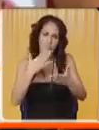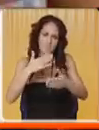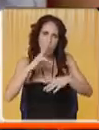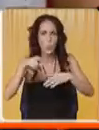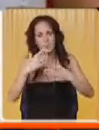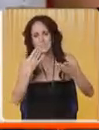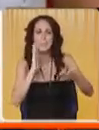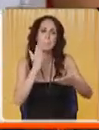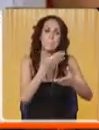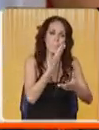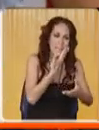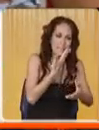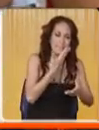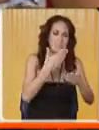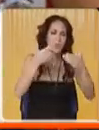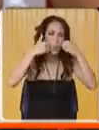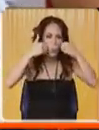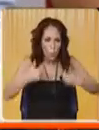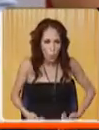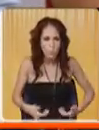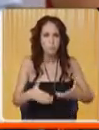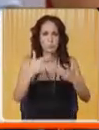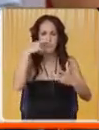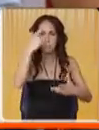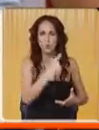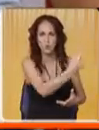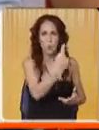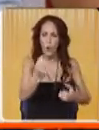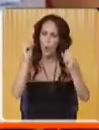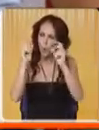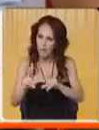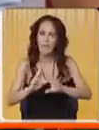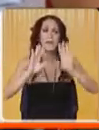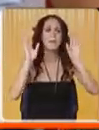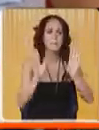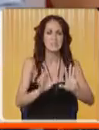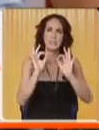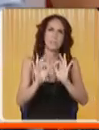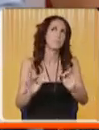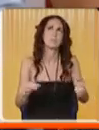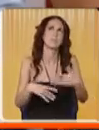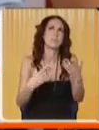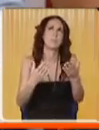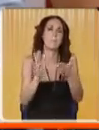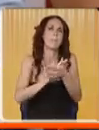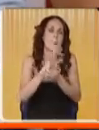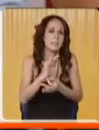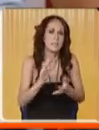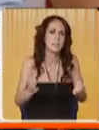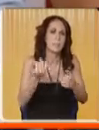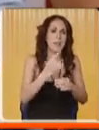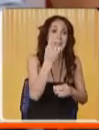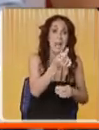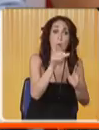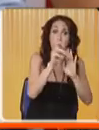relativo noutros, é conforme a composição biológica, orgânica e fisiológica de cada um, não é isso, está em causa, tem que se arranjar um critério, obviamente. Mas a verdade é que existe